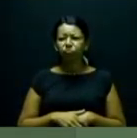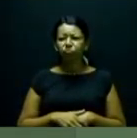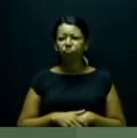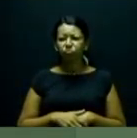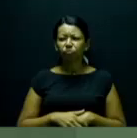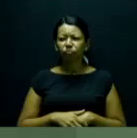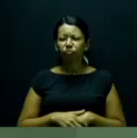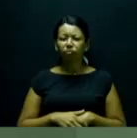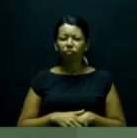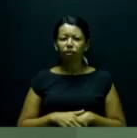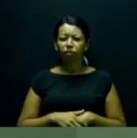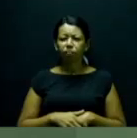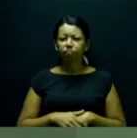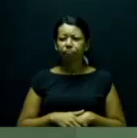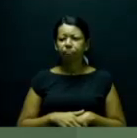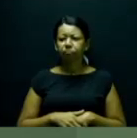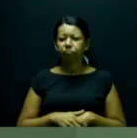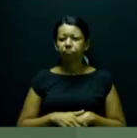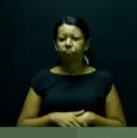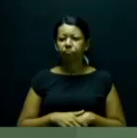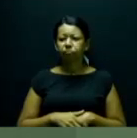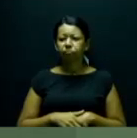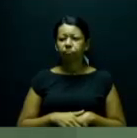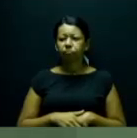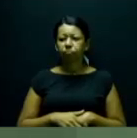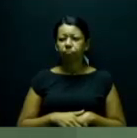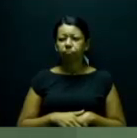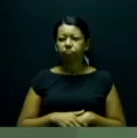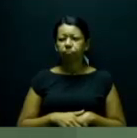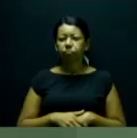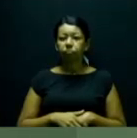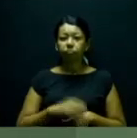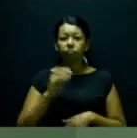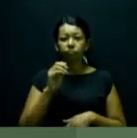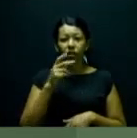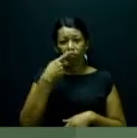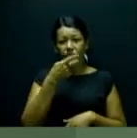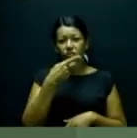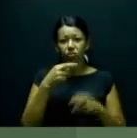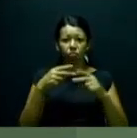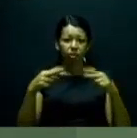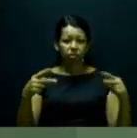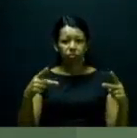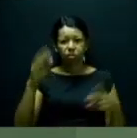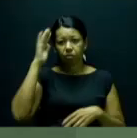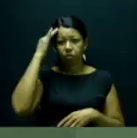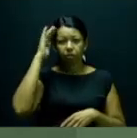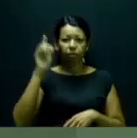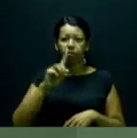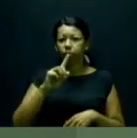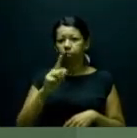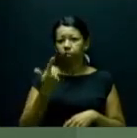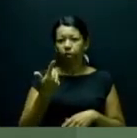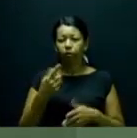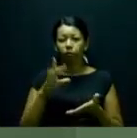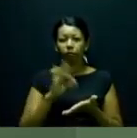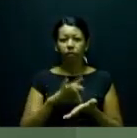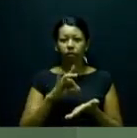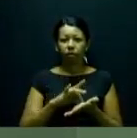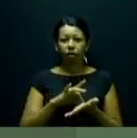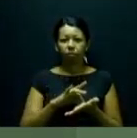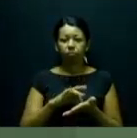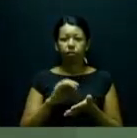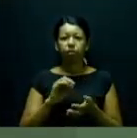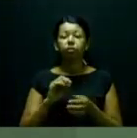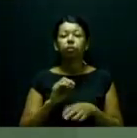e fez alguns comentários que eu entendo que não foram verídicos. O que mais me chamou a atenção foi quando ela